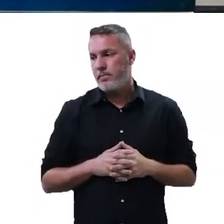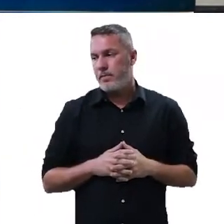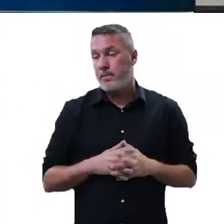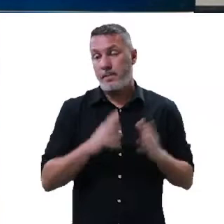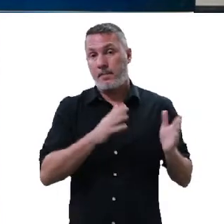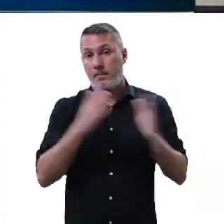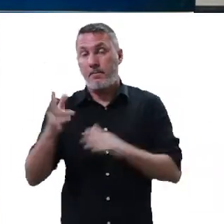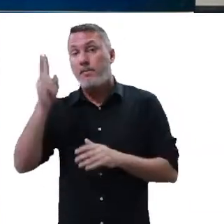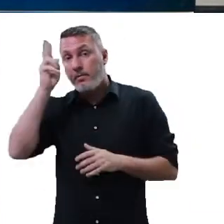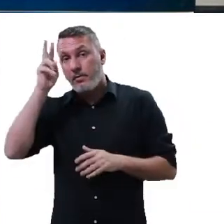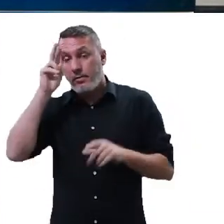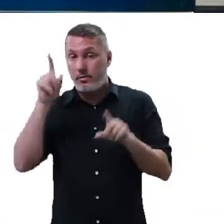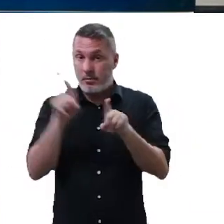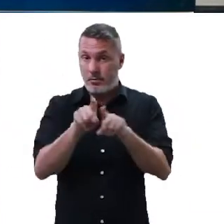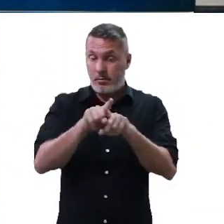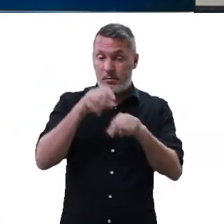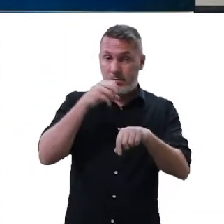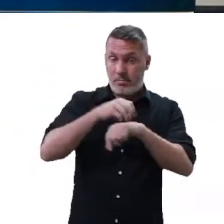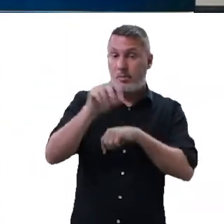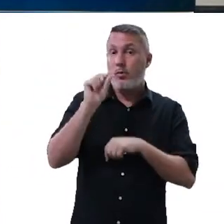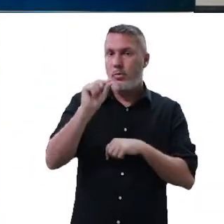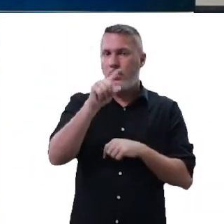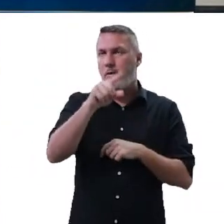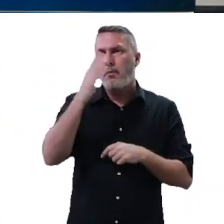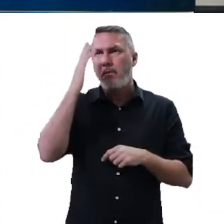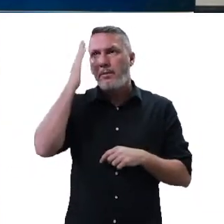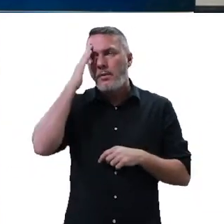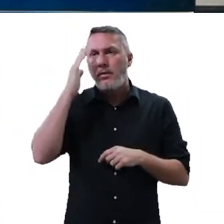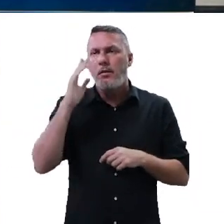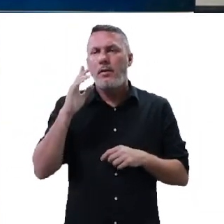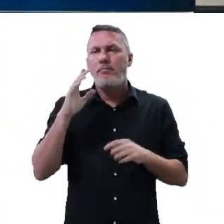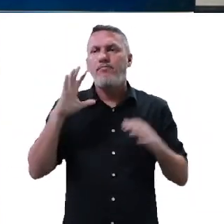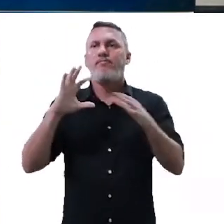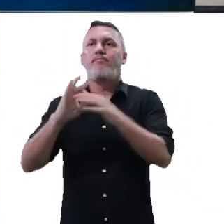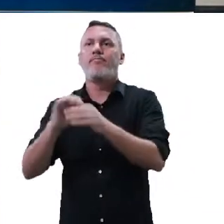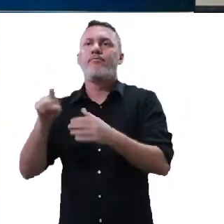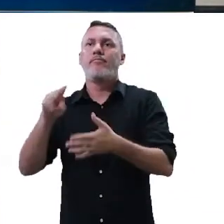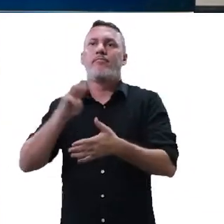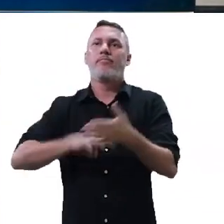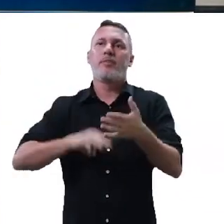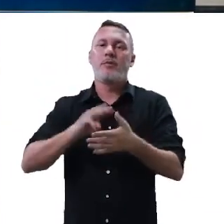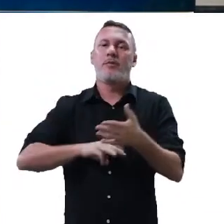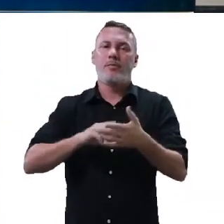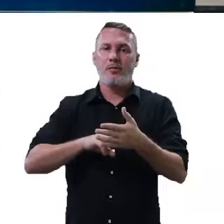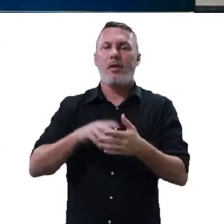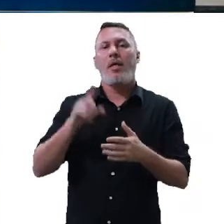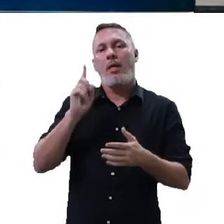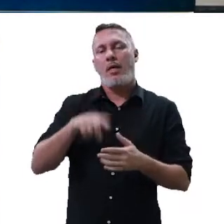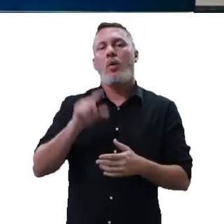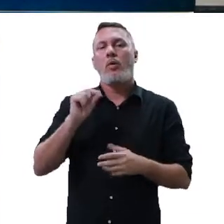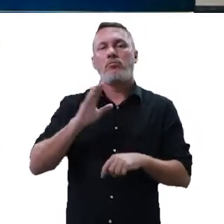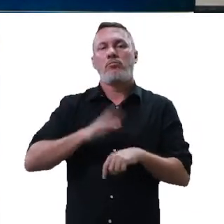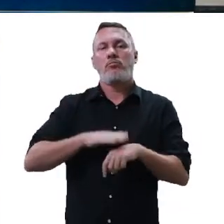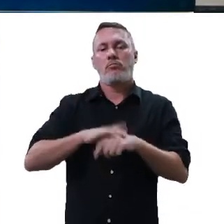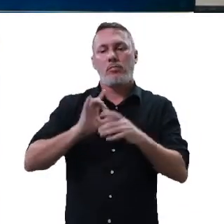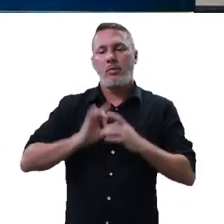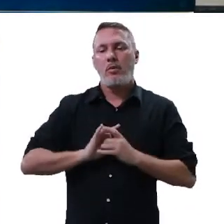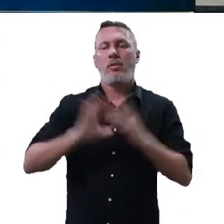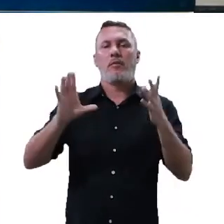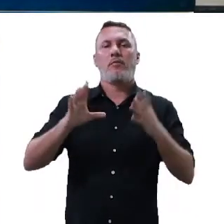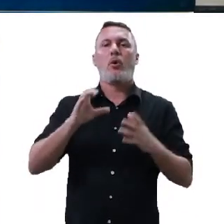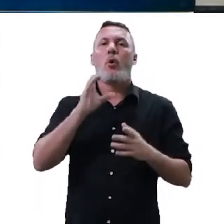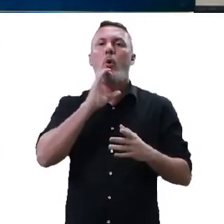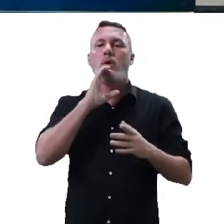E aí vai gerar o que também, pessoal? A grande sacada do método socrático, a autonomia na construção